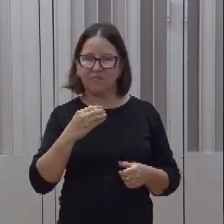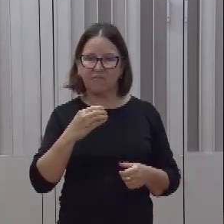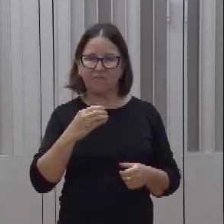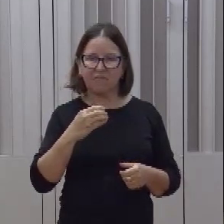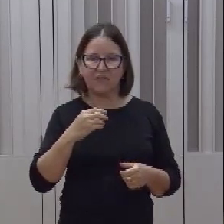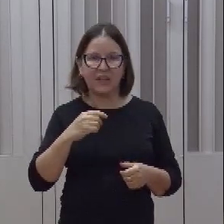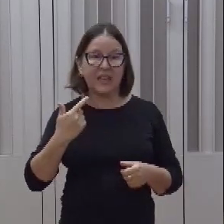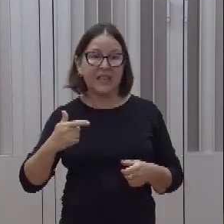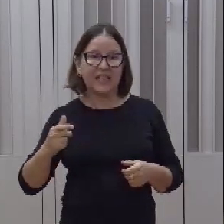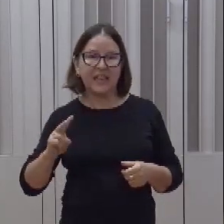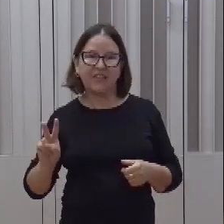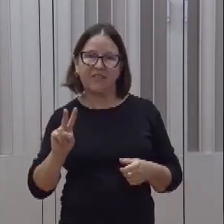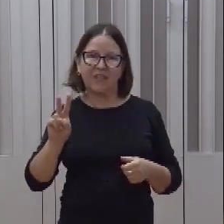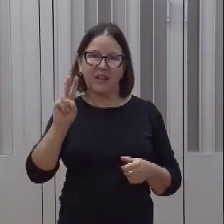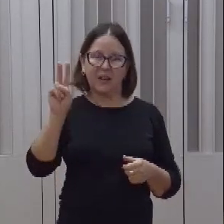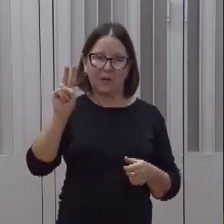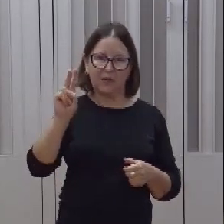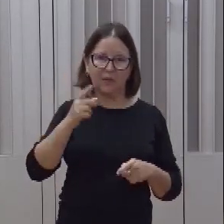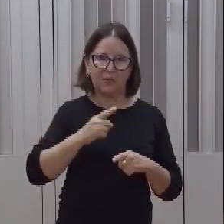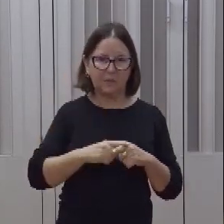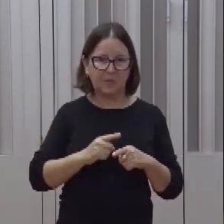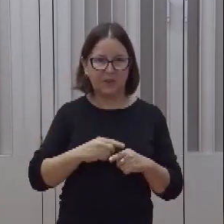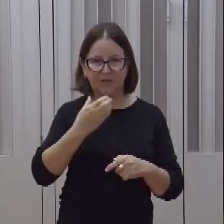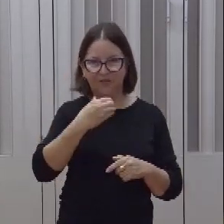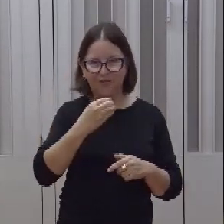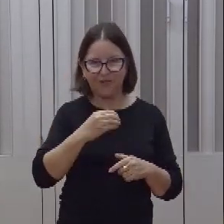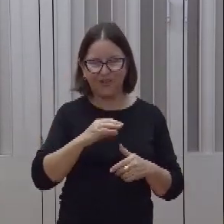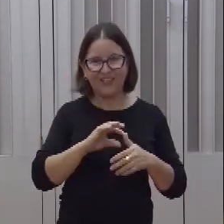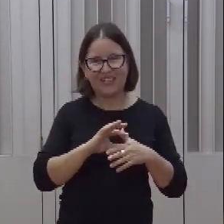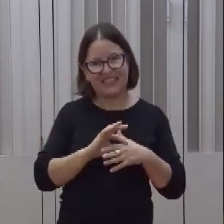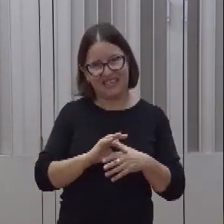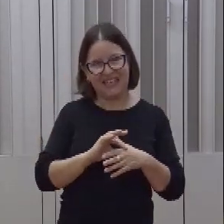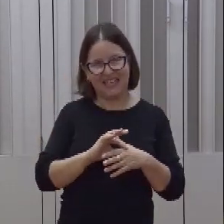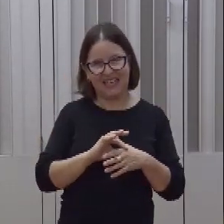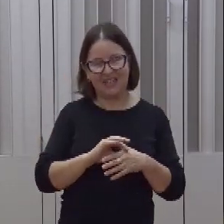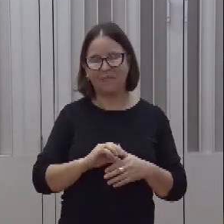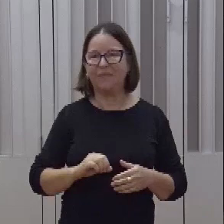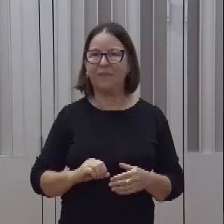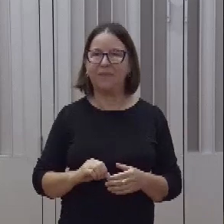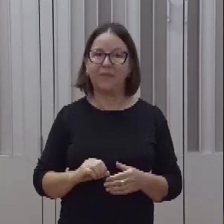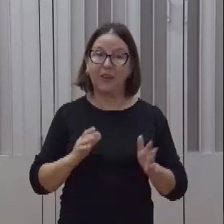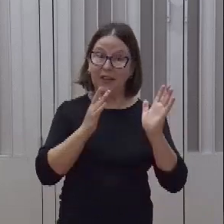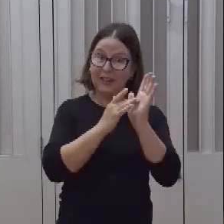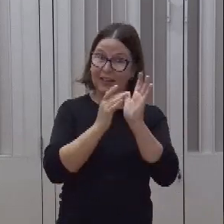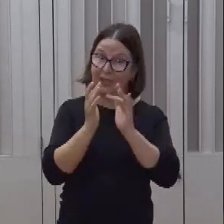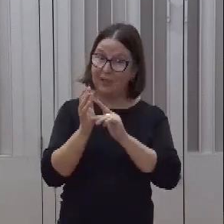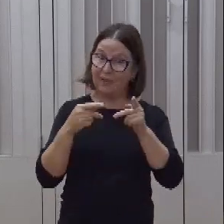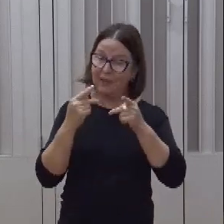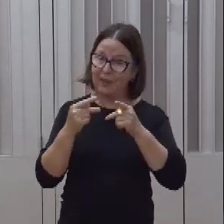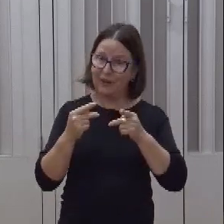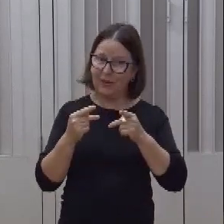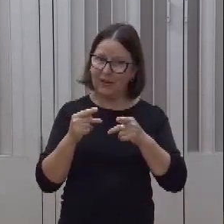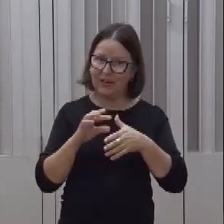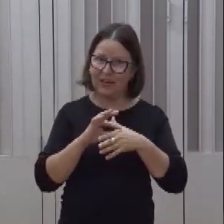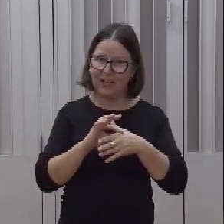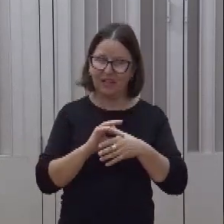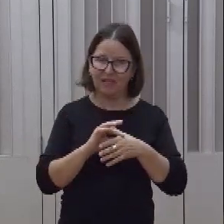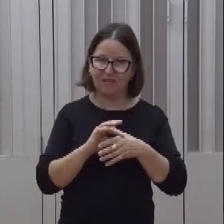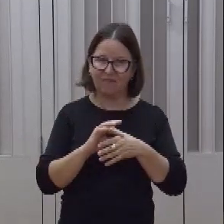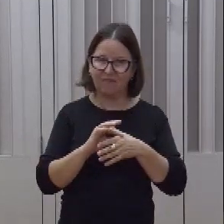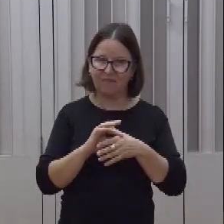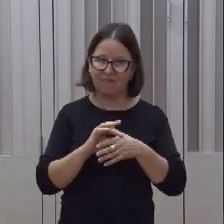porque são frutos da carne. E Jesus disse que a carne para